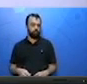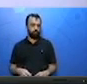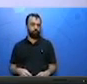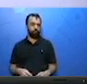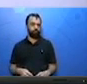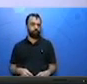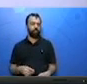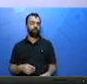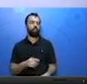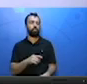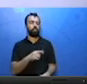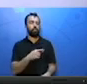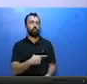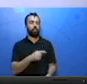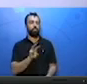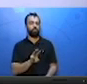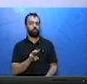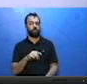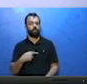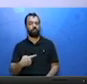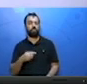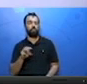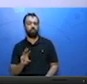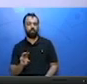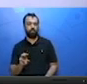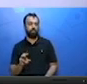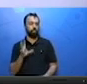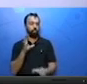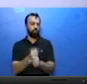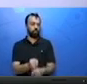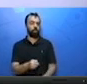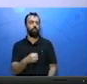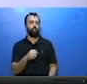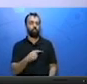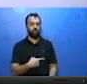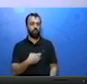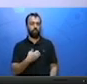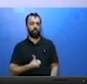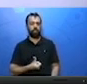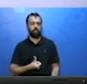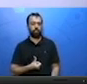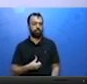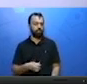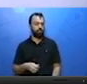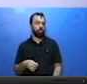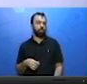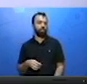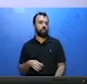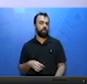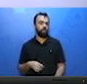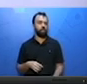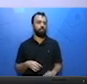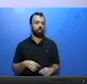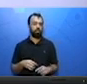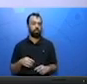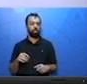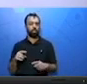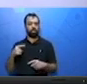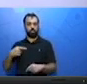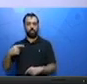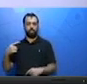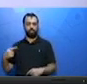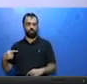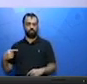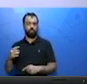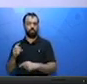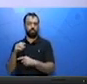Daqui para cá, ó, devo 3, gasto 3, devo 6. Aqui eu fiz a regrinha de sinal. Menos com menos